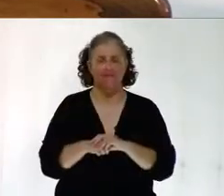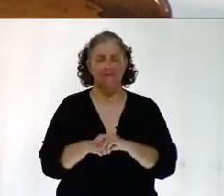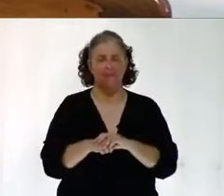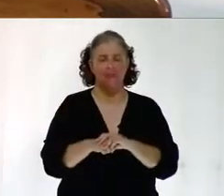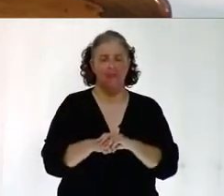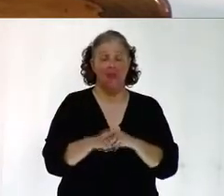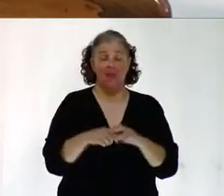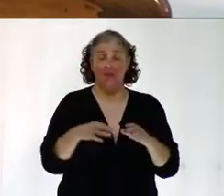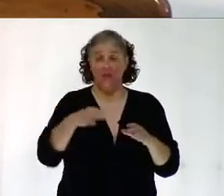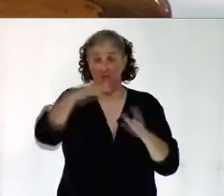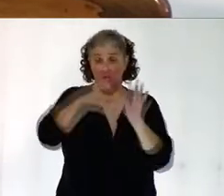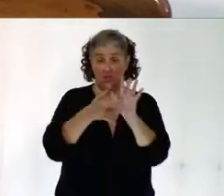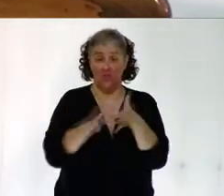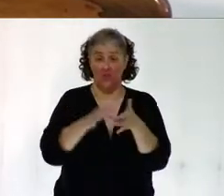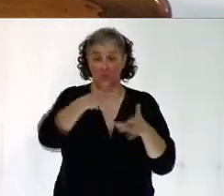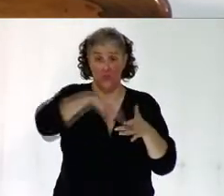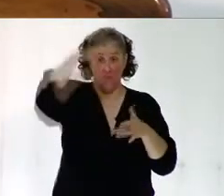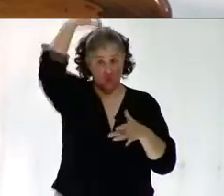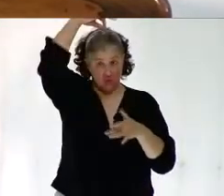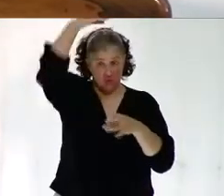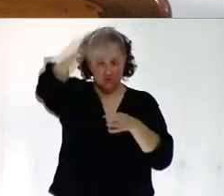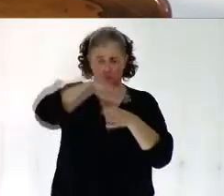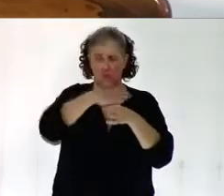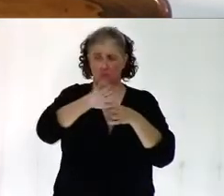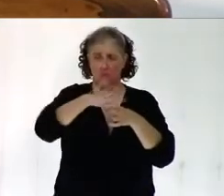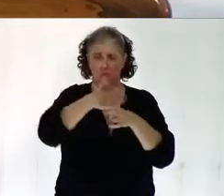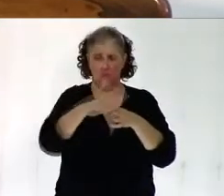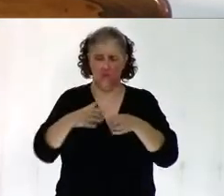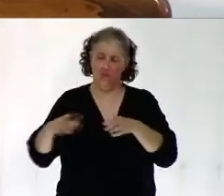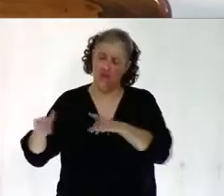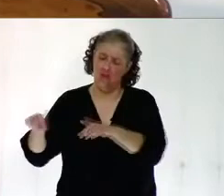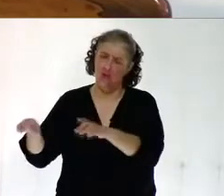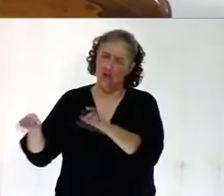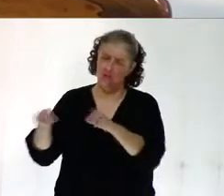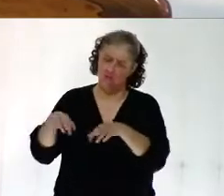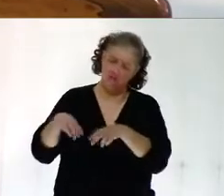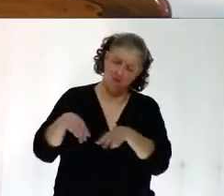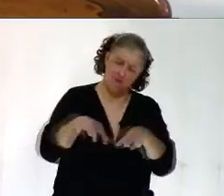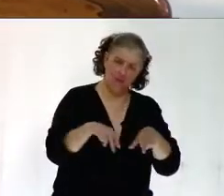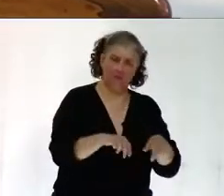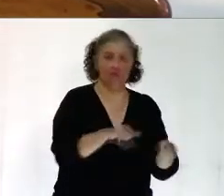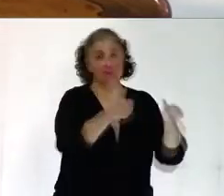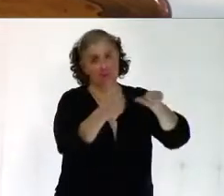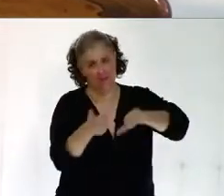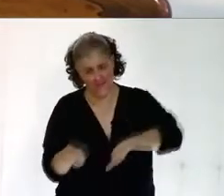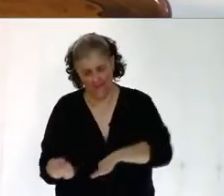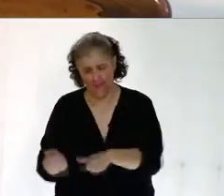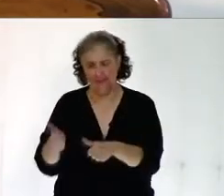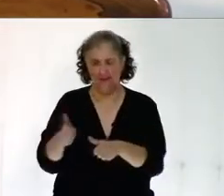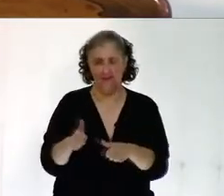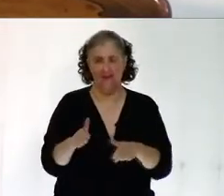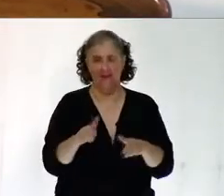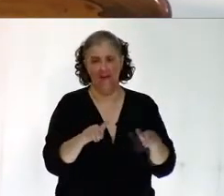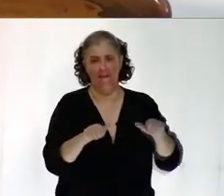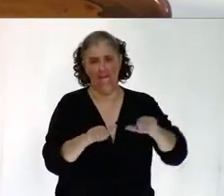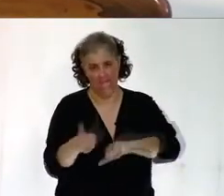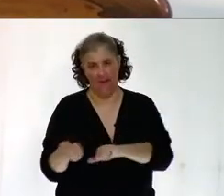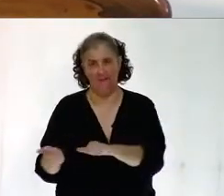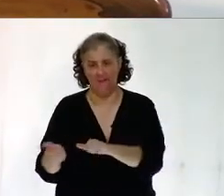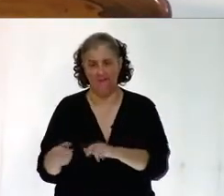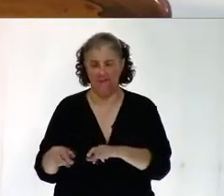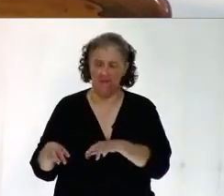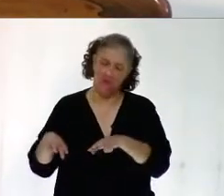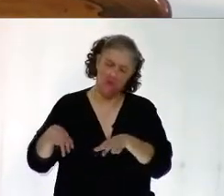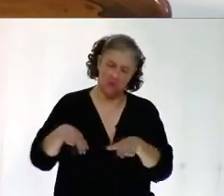santo voltou do jordão porque ele havia sido batizado por joão e o texto diz